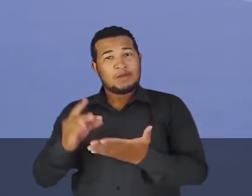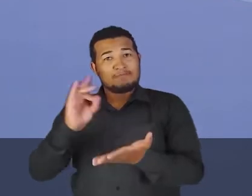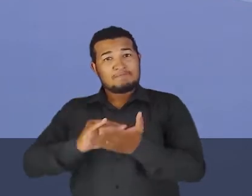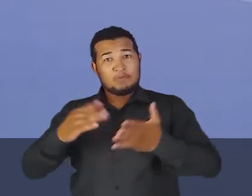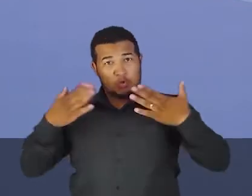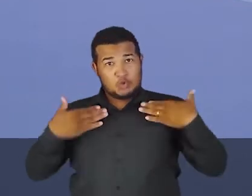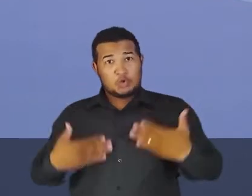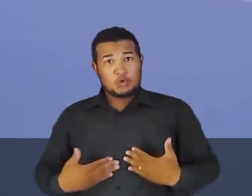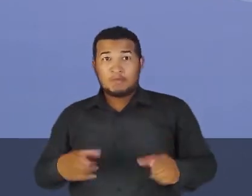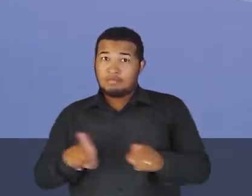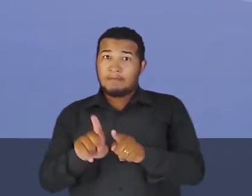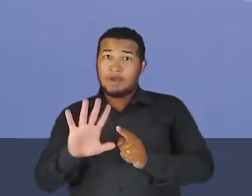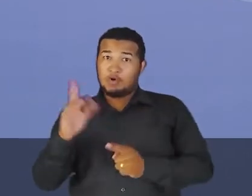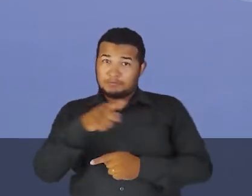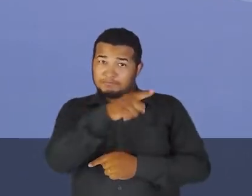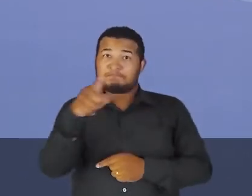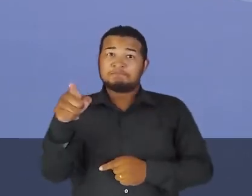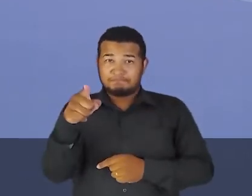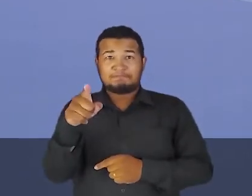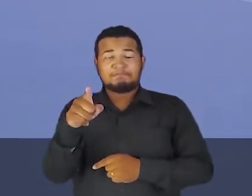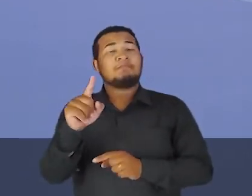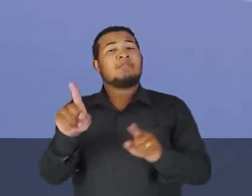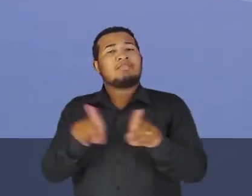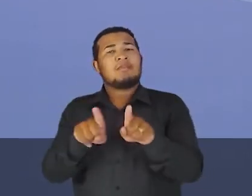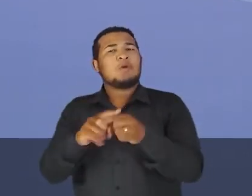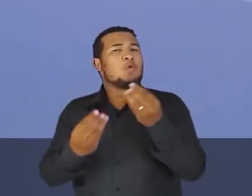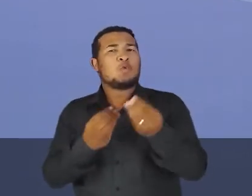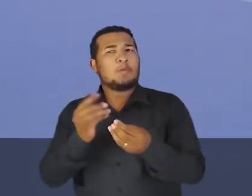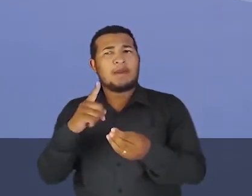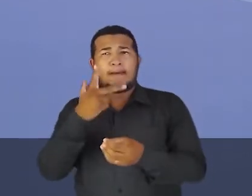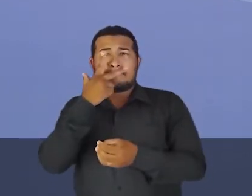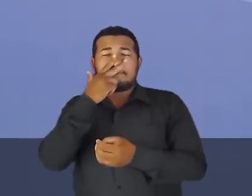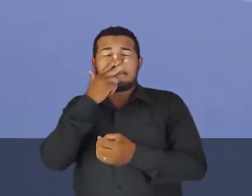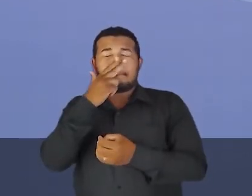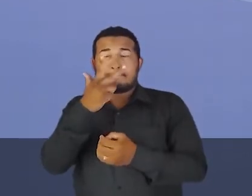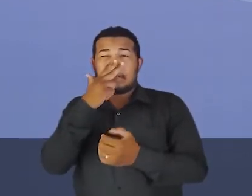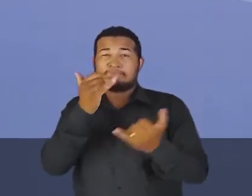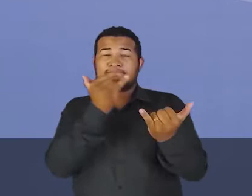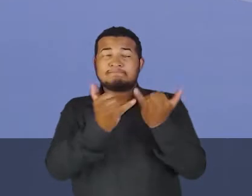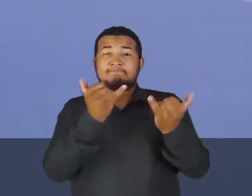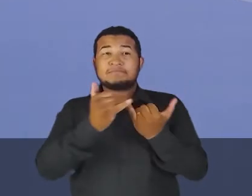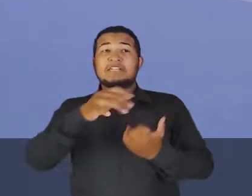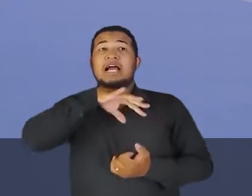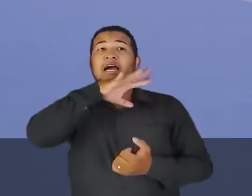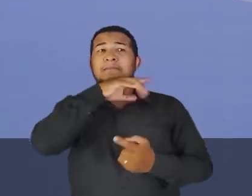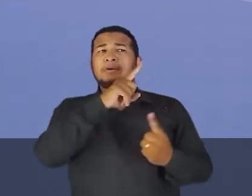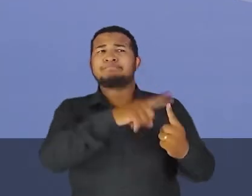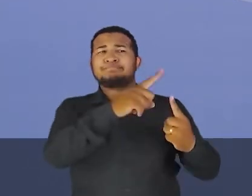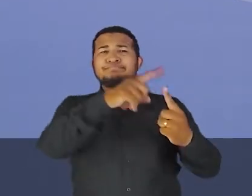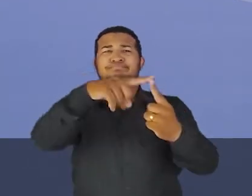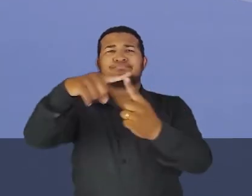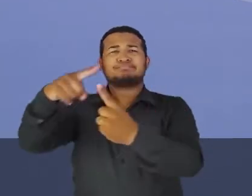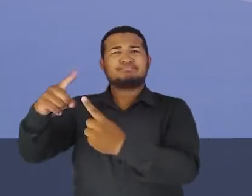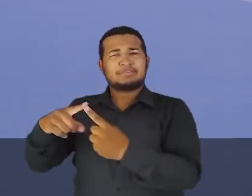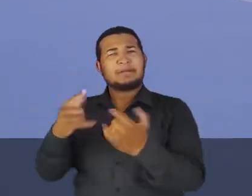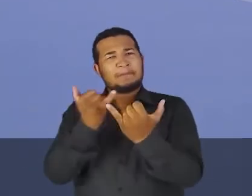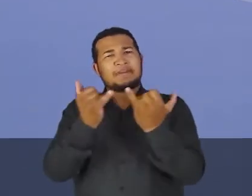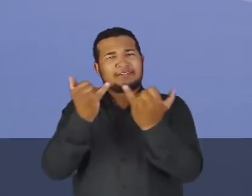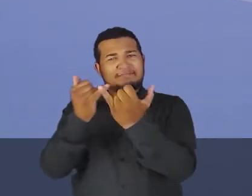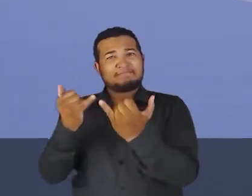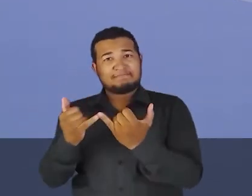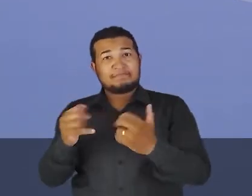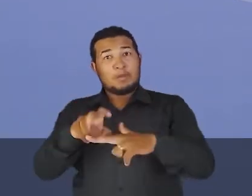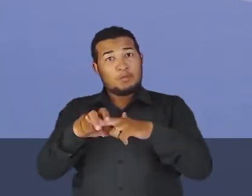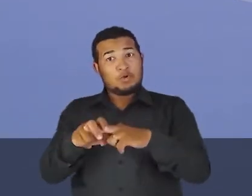que aconteceu com você e comigo, acontece de forma muito semelhante em vários outros animais. E é por isso que dentro